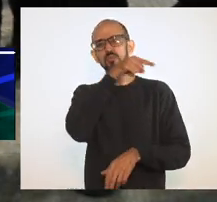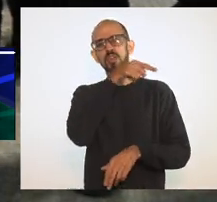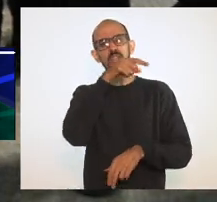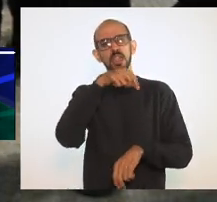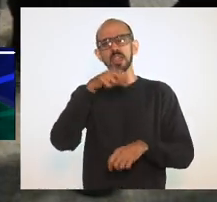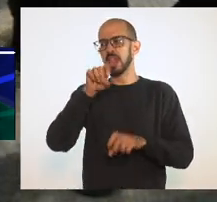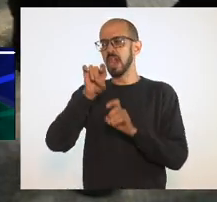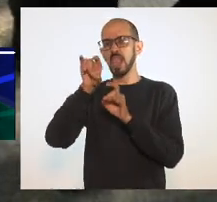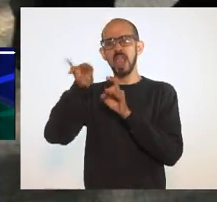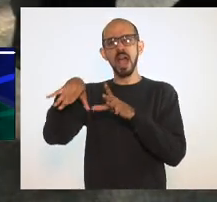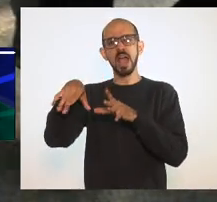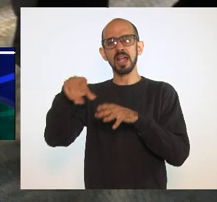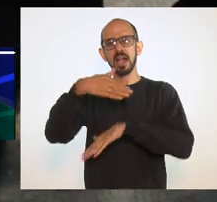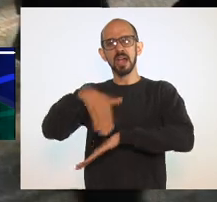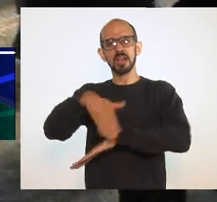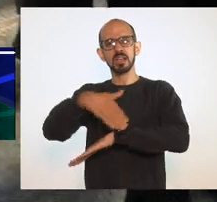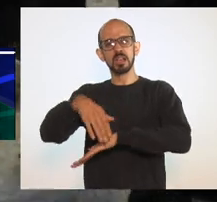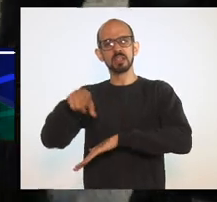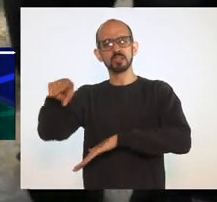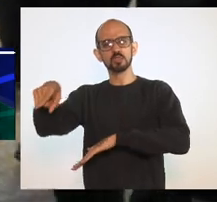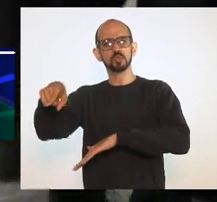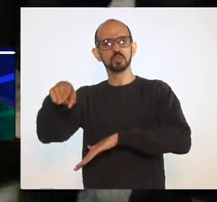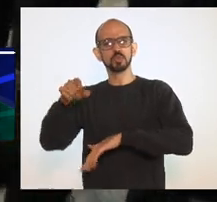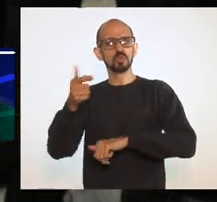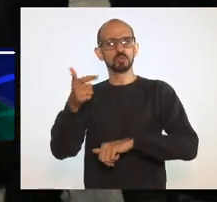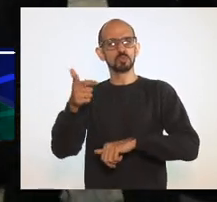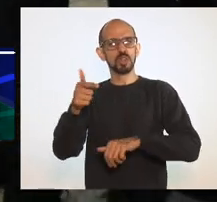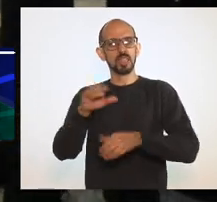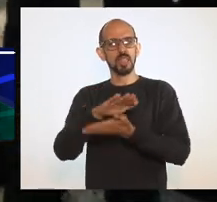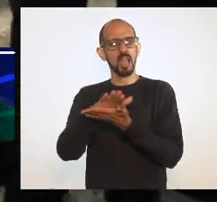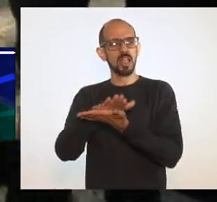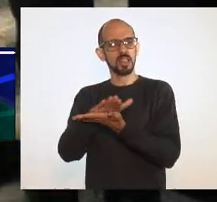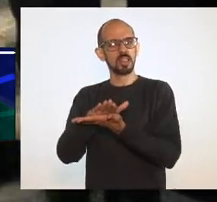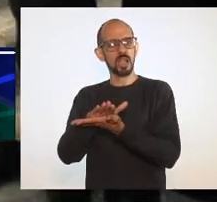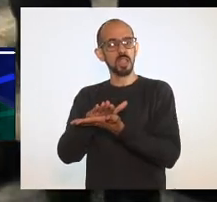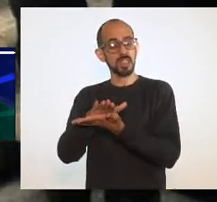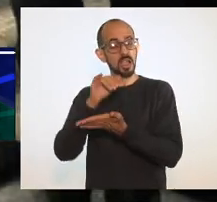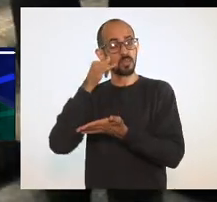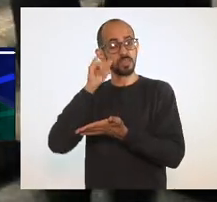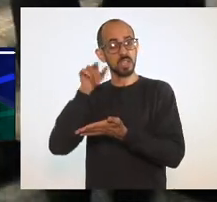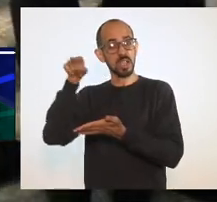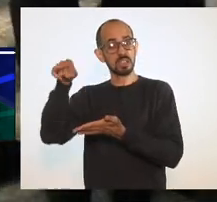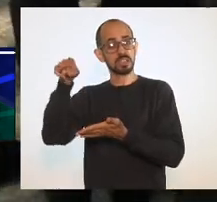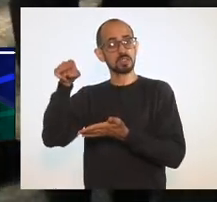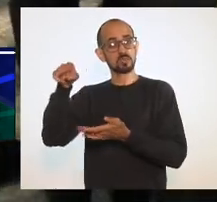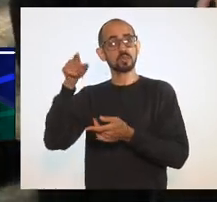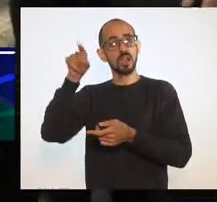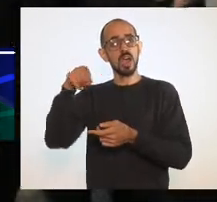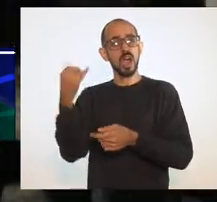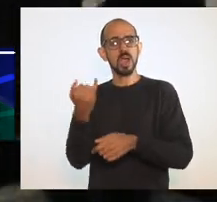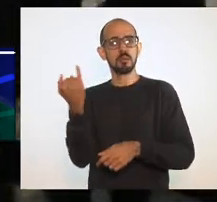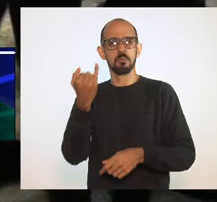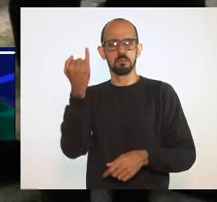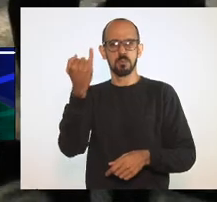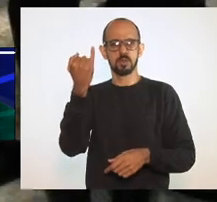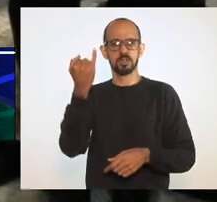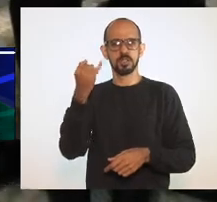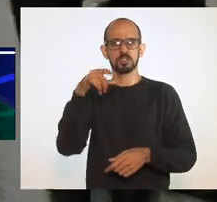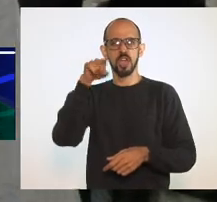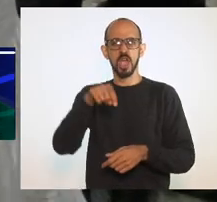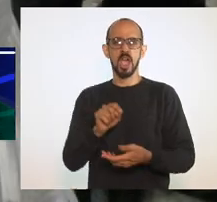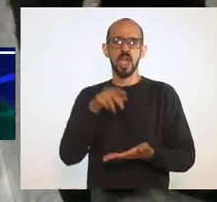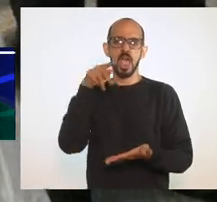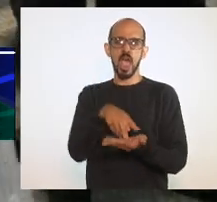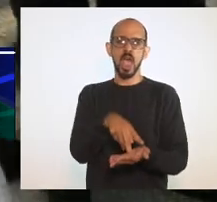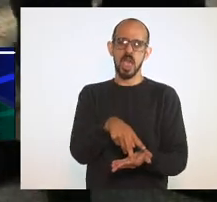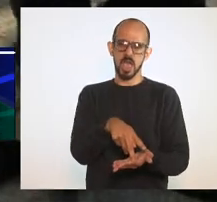do fundo de combate à pobreza é essencial como uma fonte real